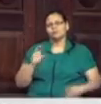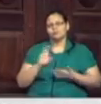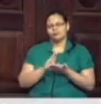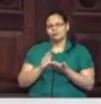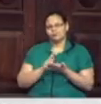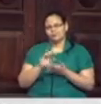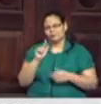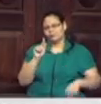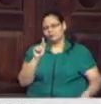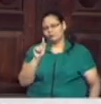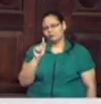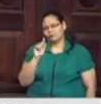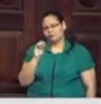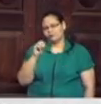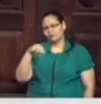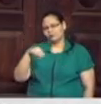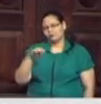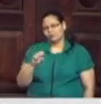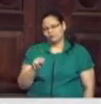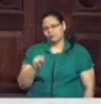de